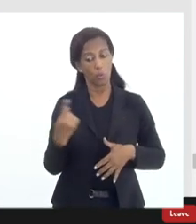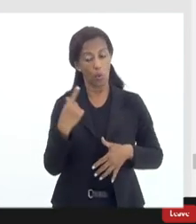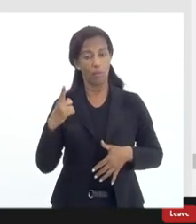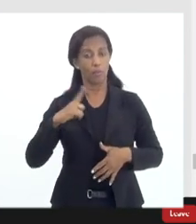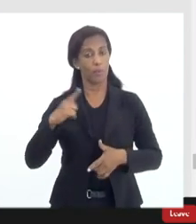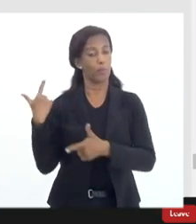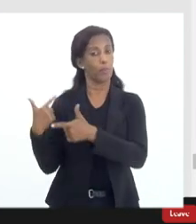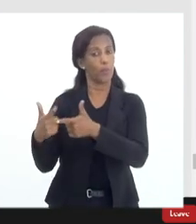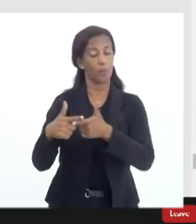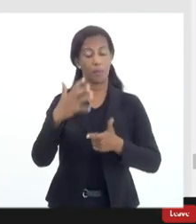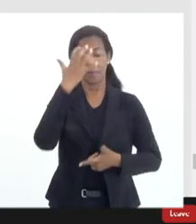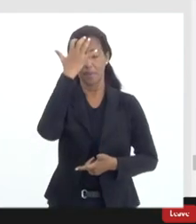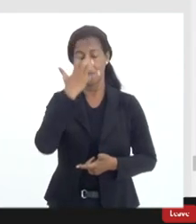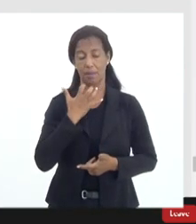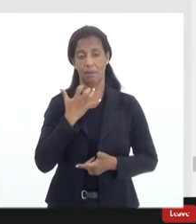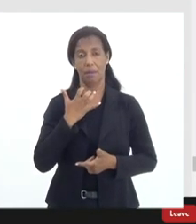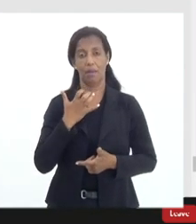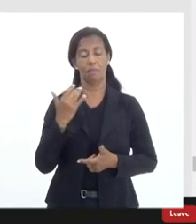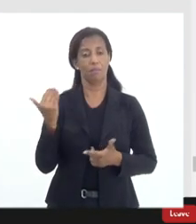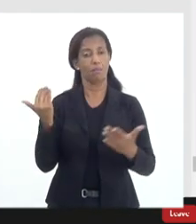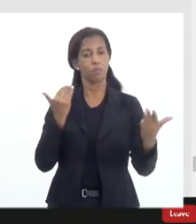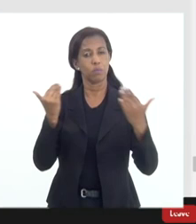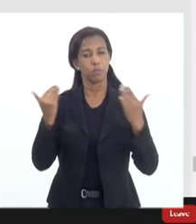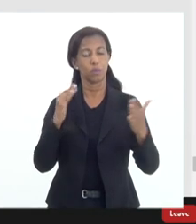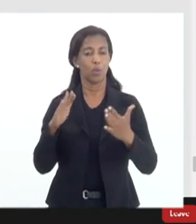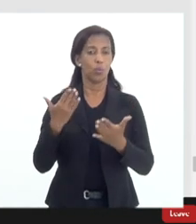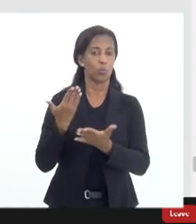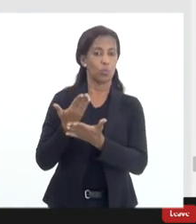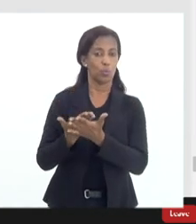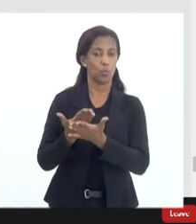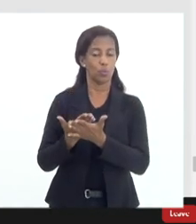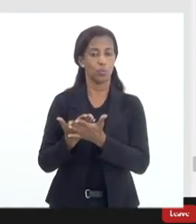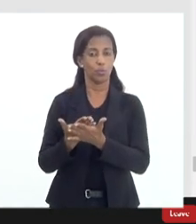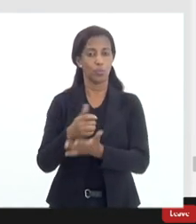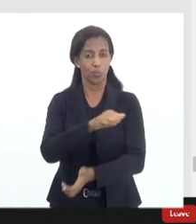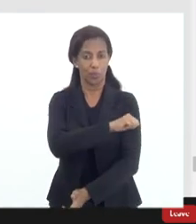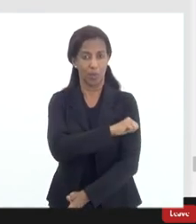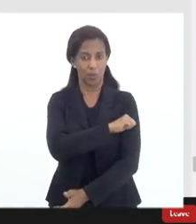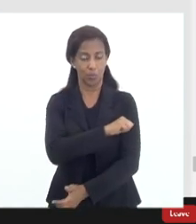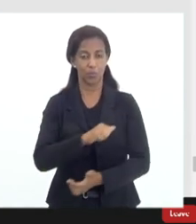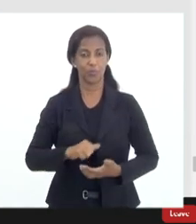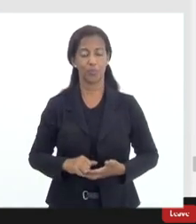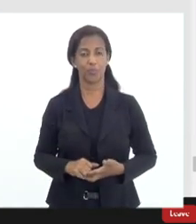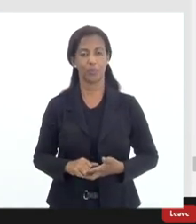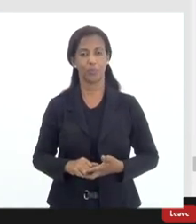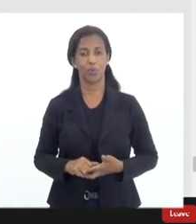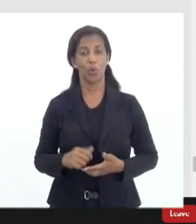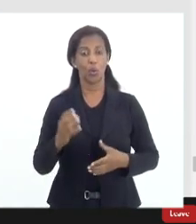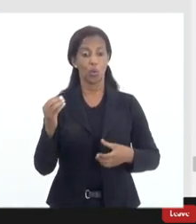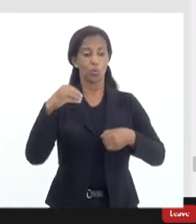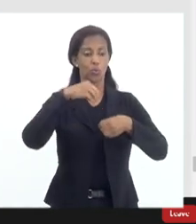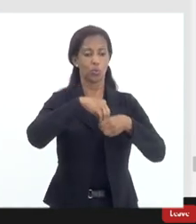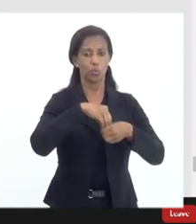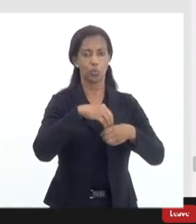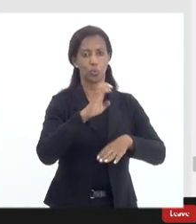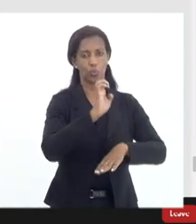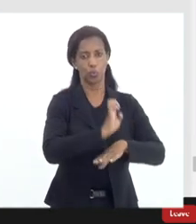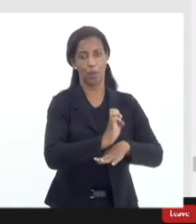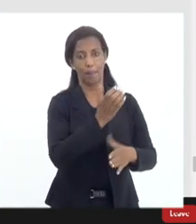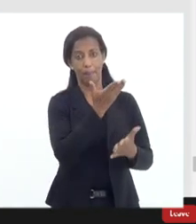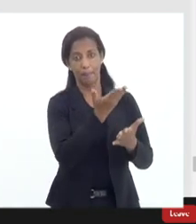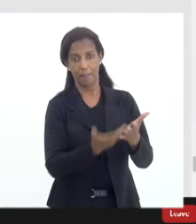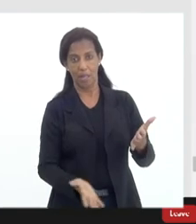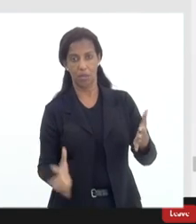graves problemas, na relação do estudante com, a rede. A perda